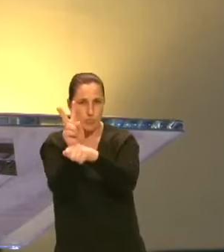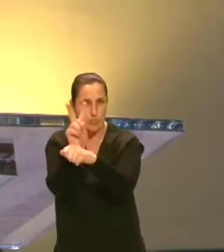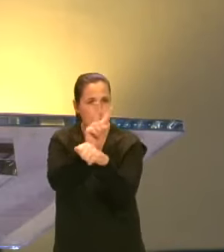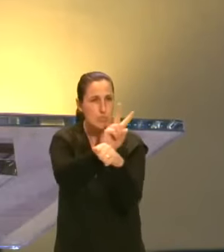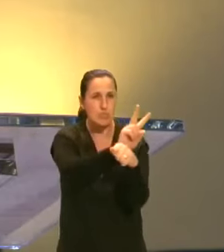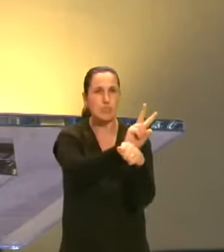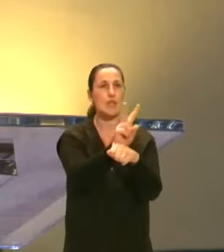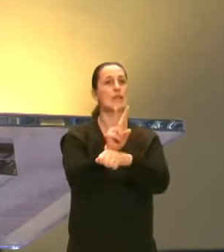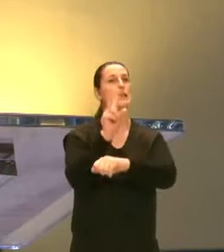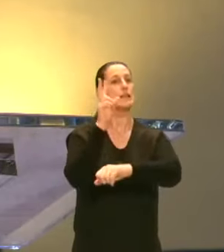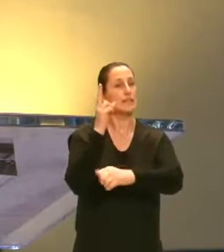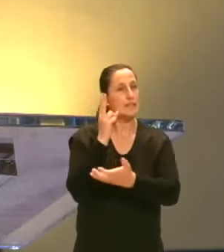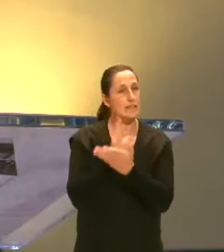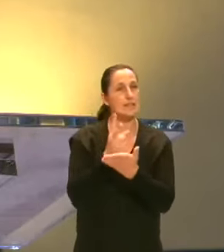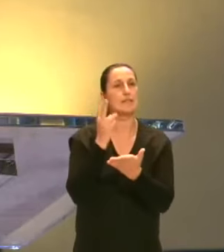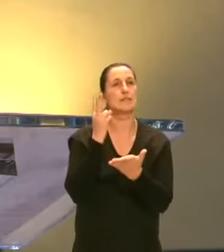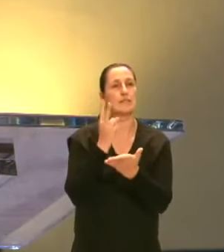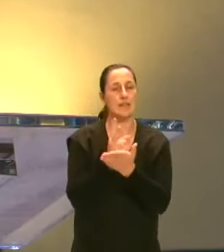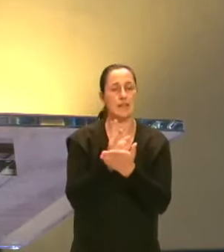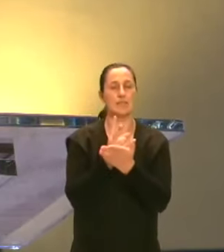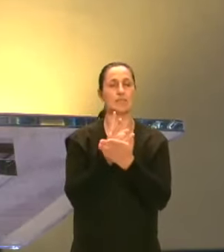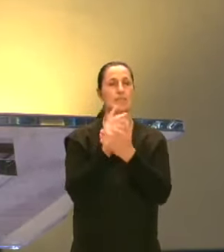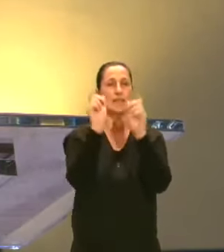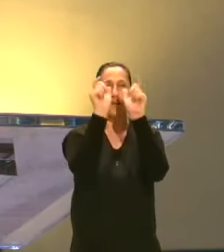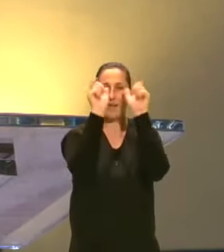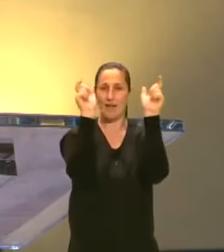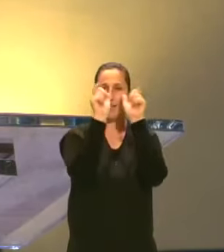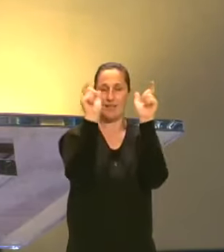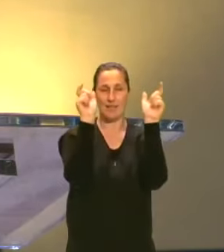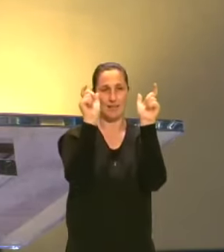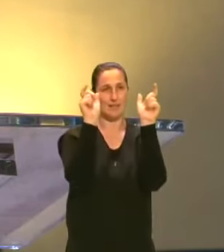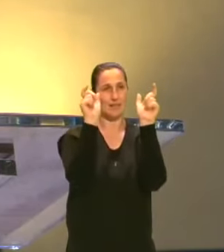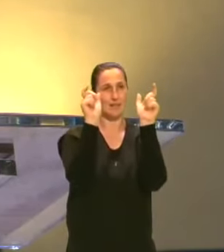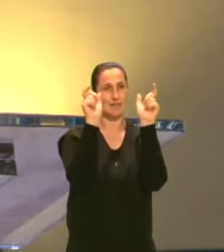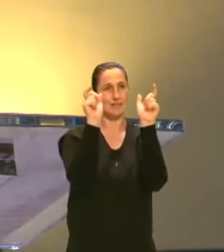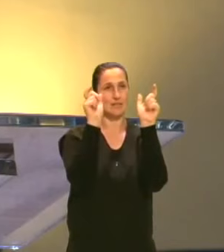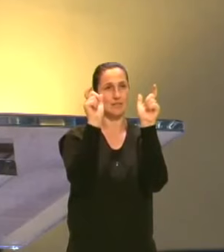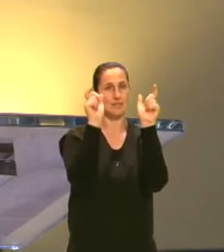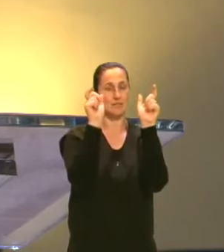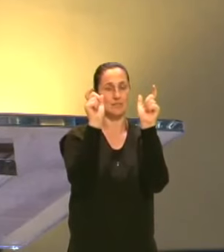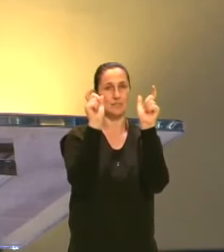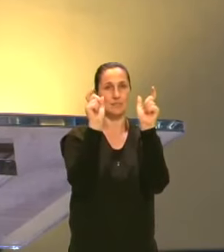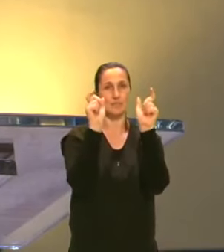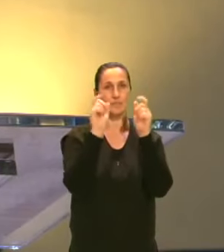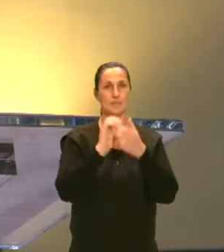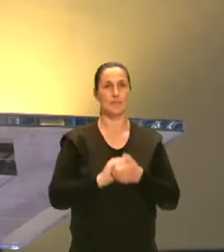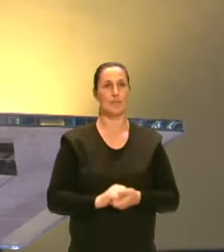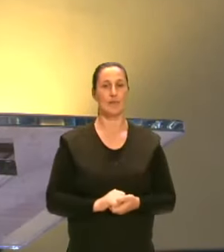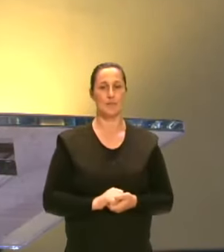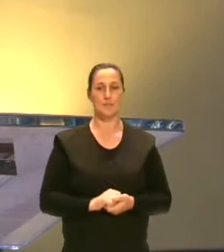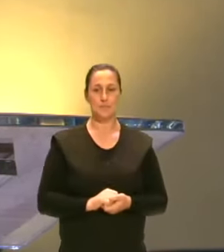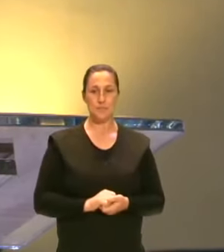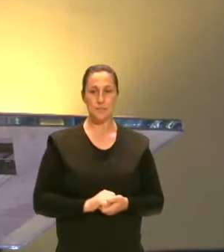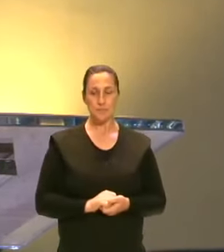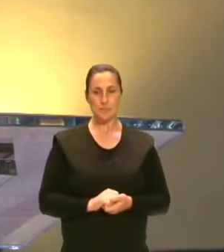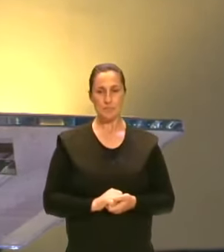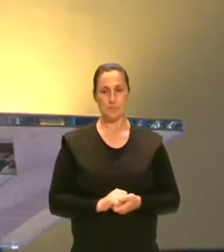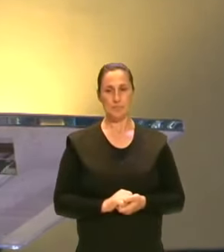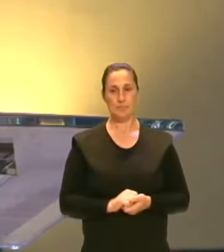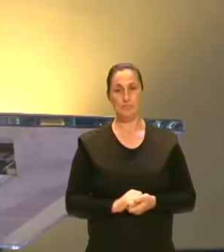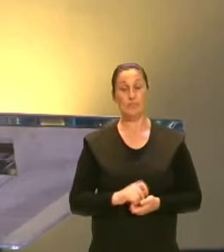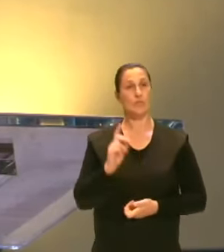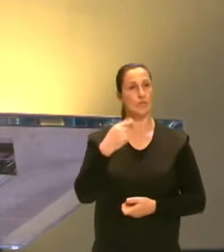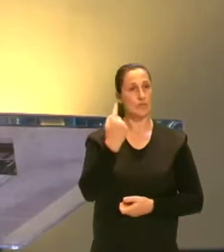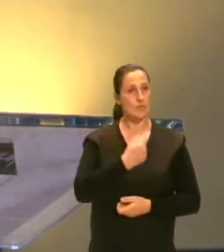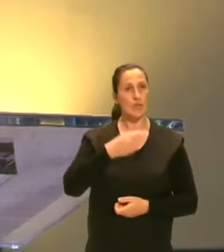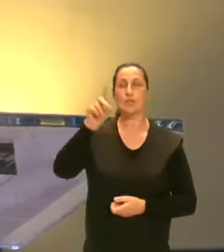dormirá, Ele está sempre alerta. Quem já foi escoteiro, né? Sempre alerta. O